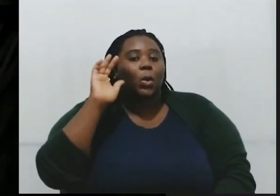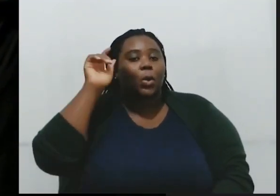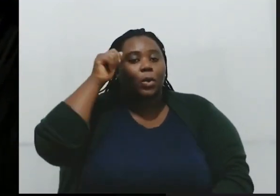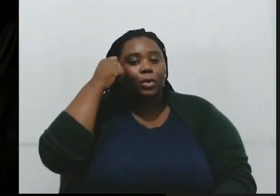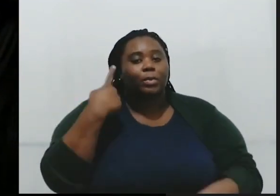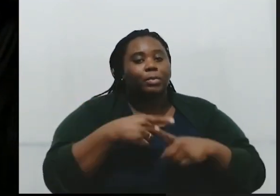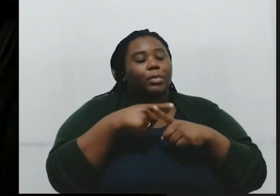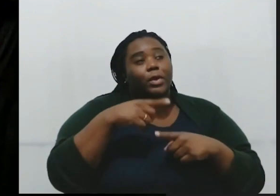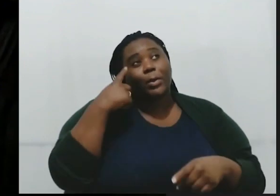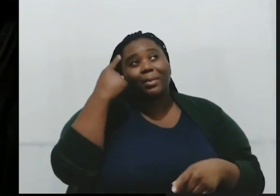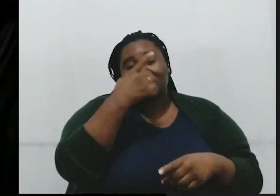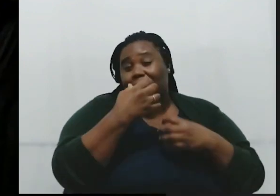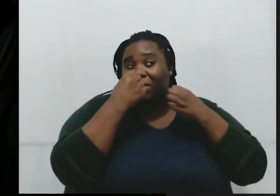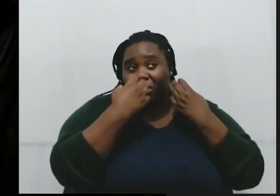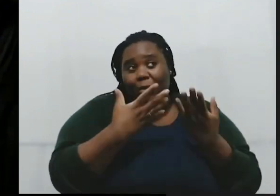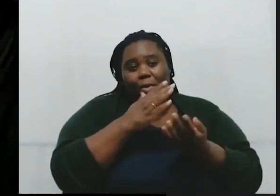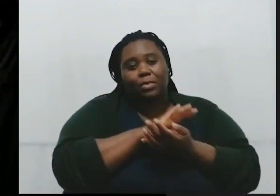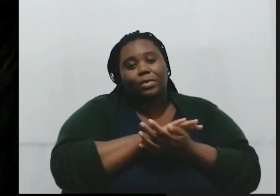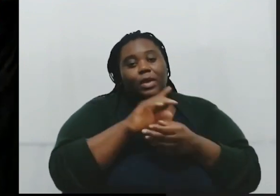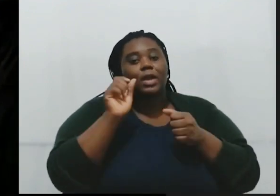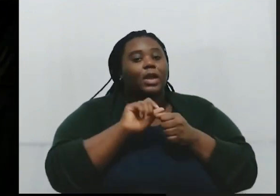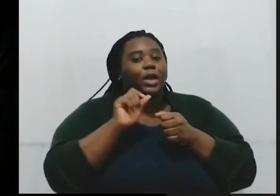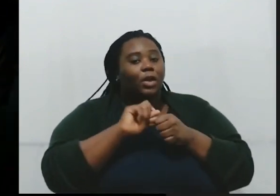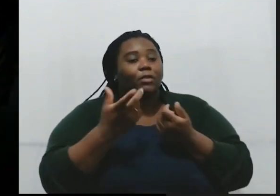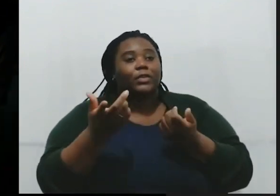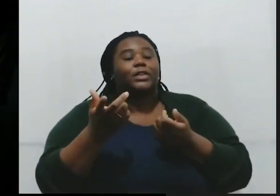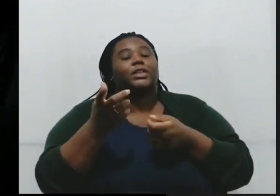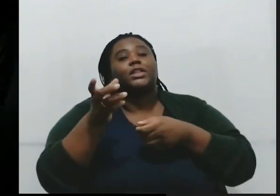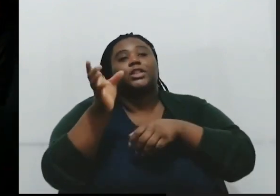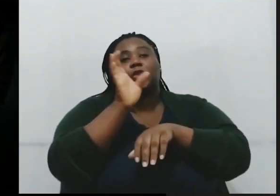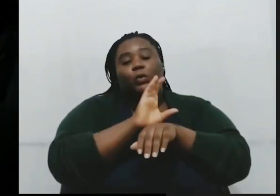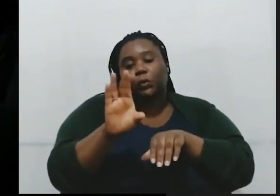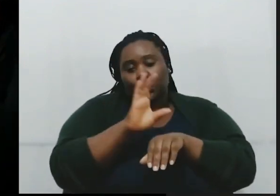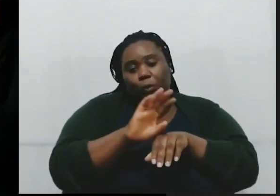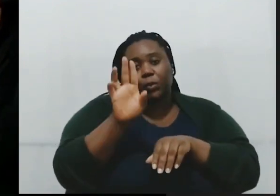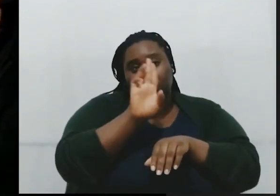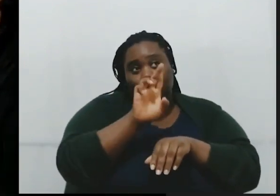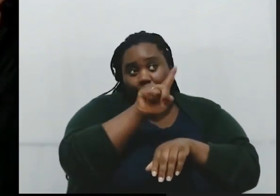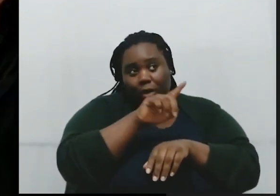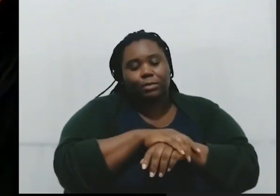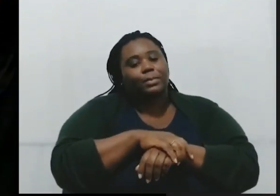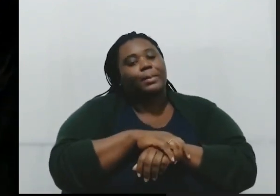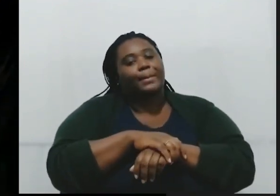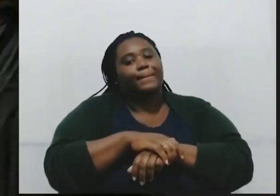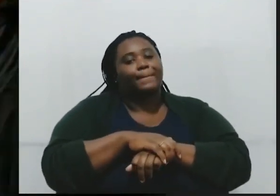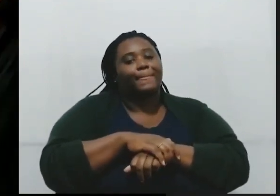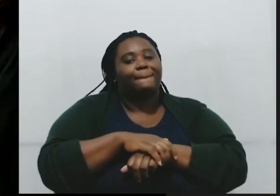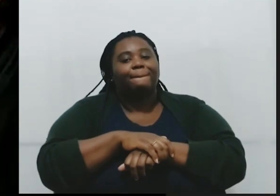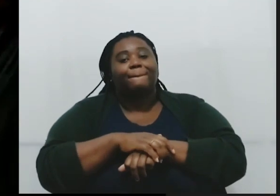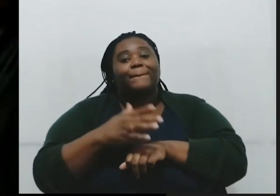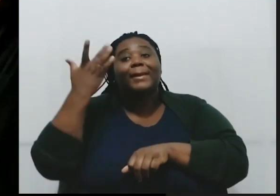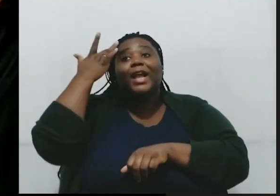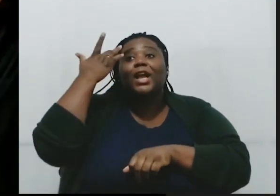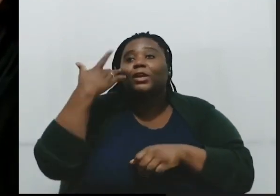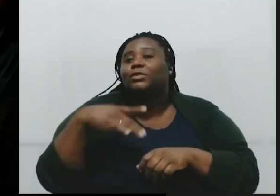época, e já meio que não sabia muito bem o que era licenciatura, porque eu queria mesmo era direção teatral. E aí, durante a graduação,